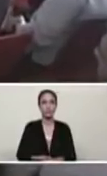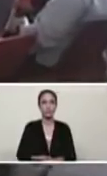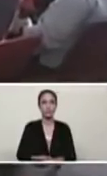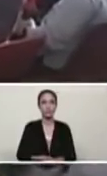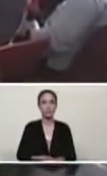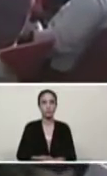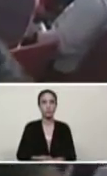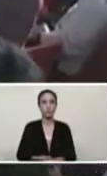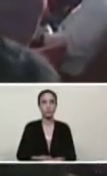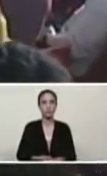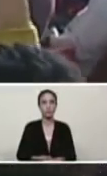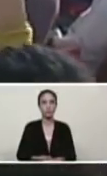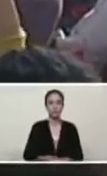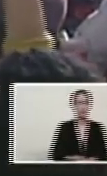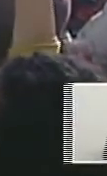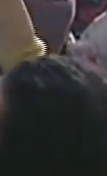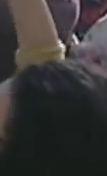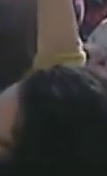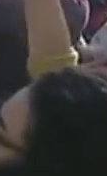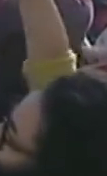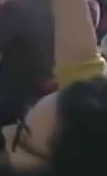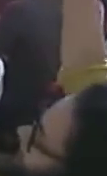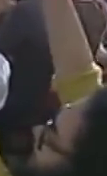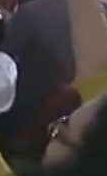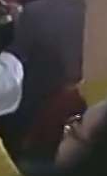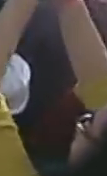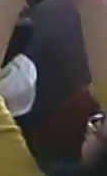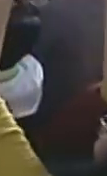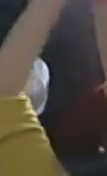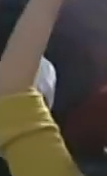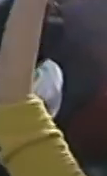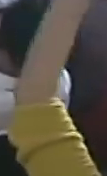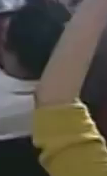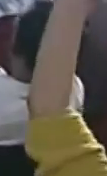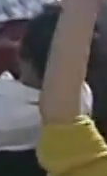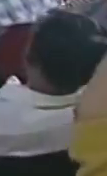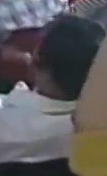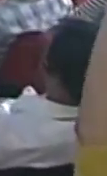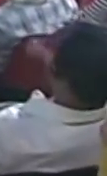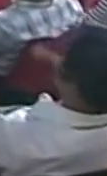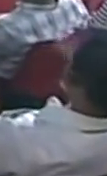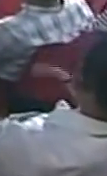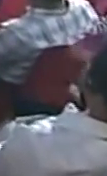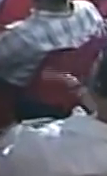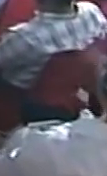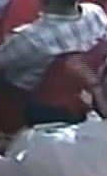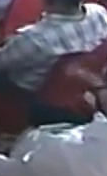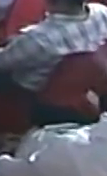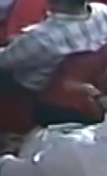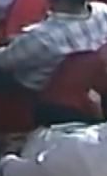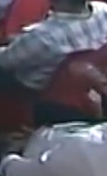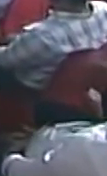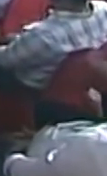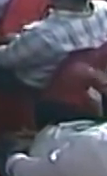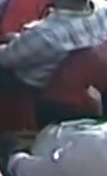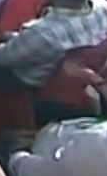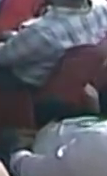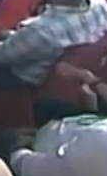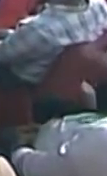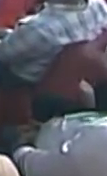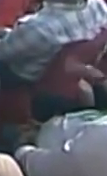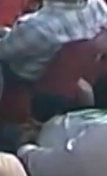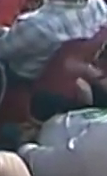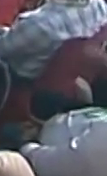não rima com a opressão nacional. Ninguém tem o direito, ninguém, nenhuma nação potente do